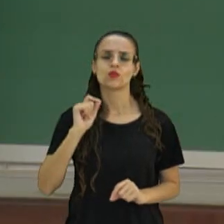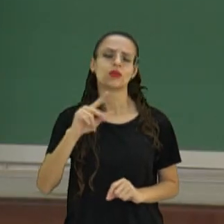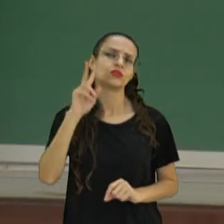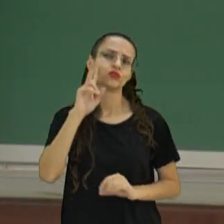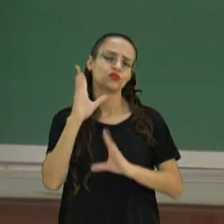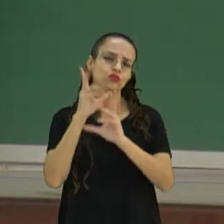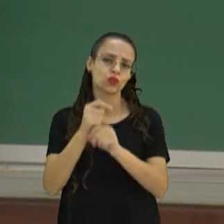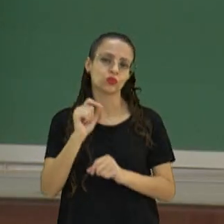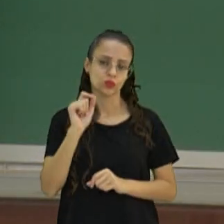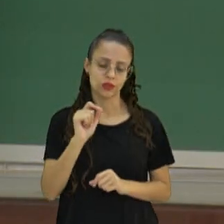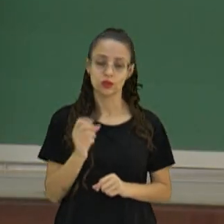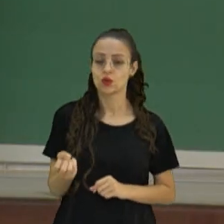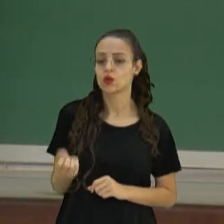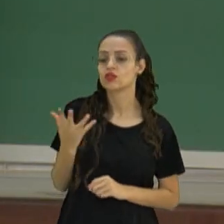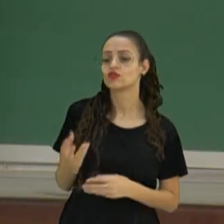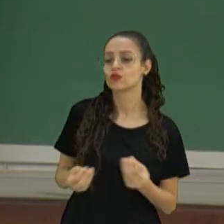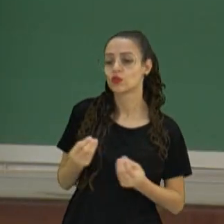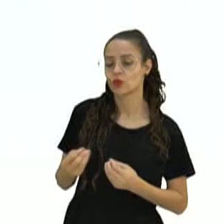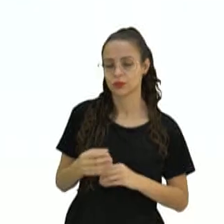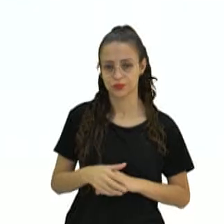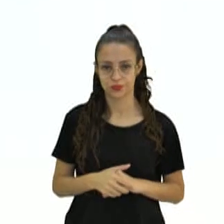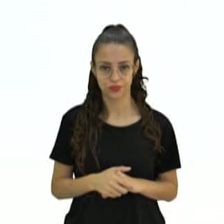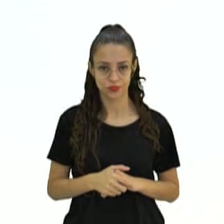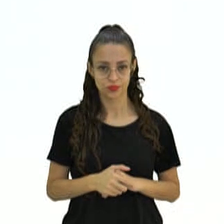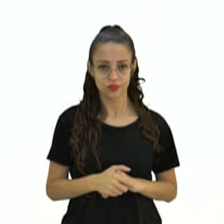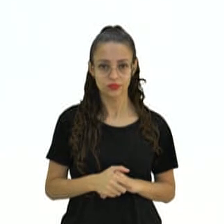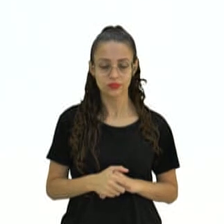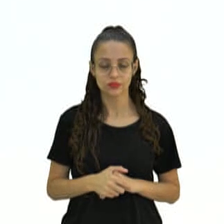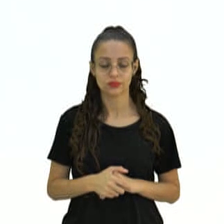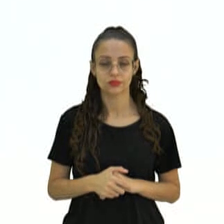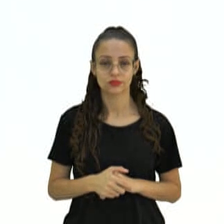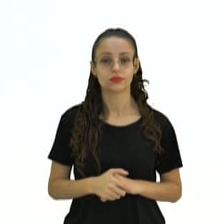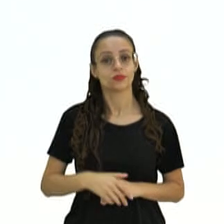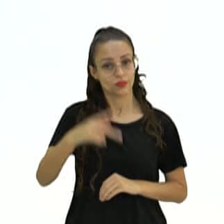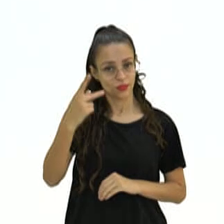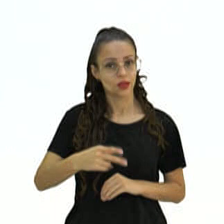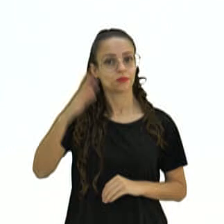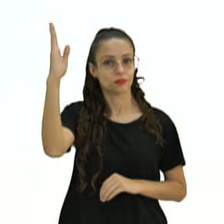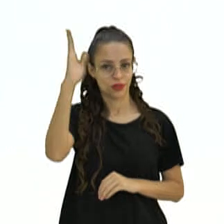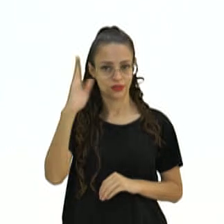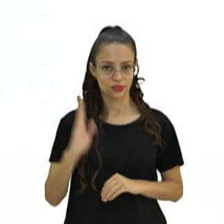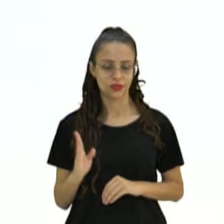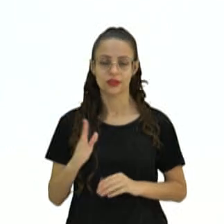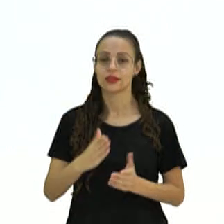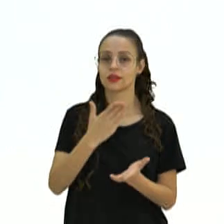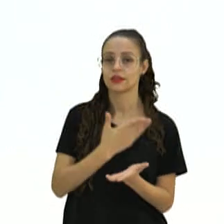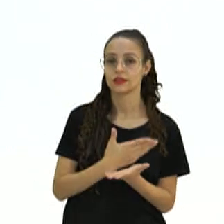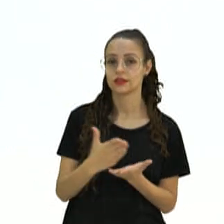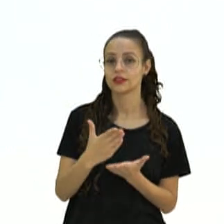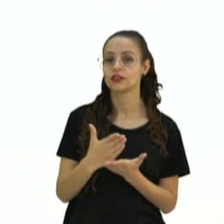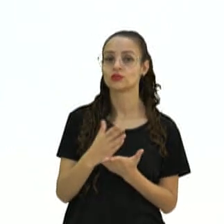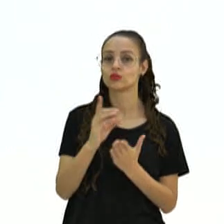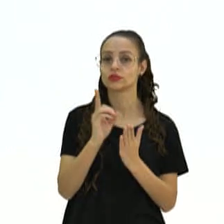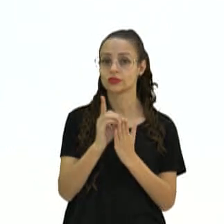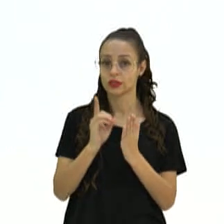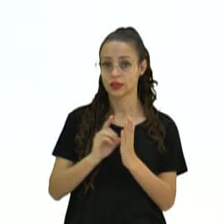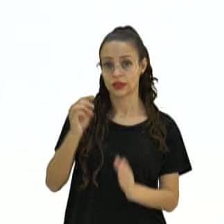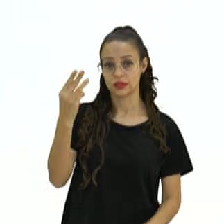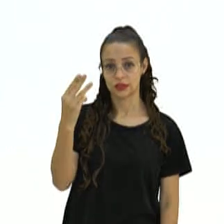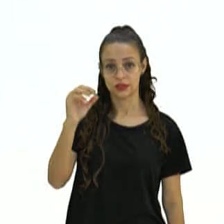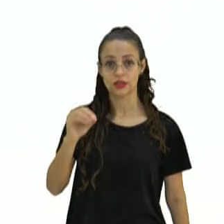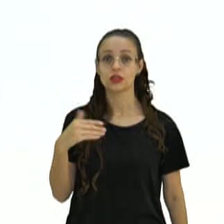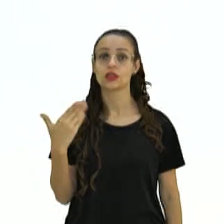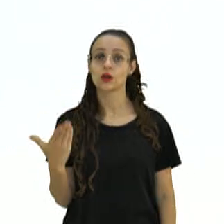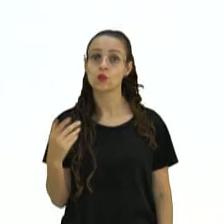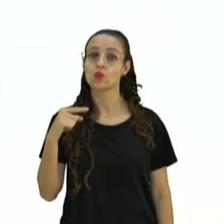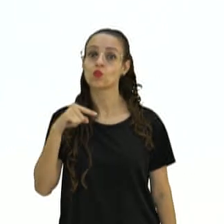história. Então, a origem desse esporte, como conhecemos hoje, né? Ela é brasileira. Seu início se deu na década de 30, quando o jiu-jitsu,